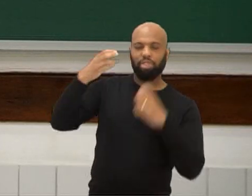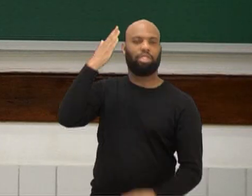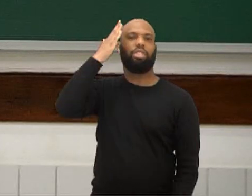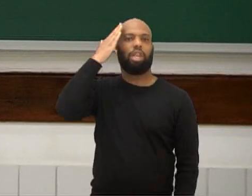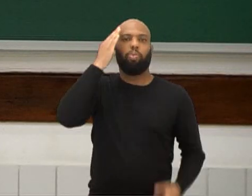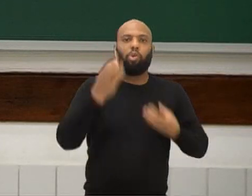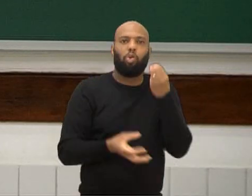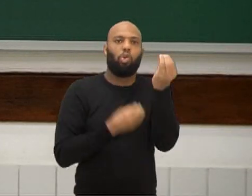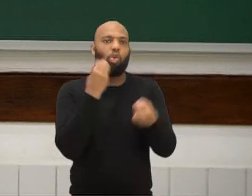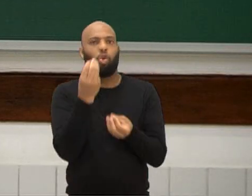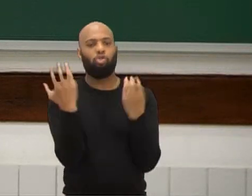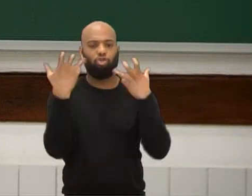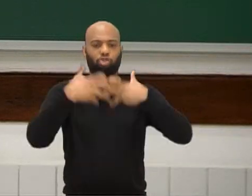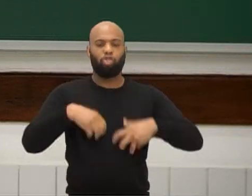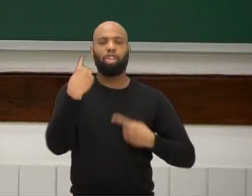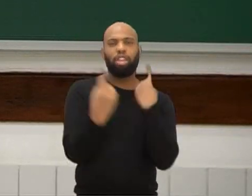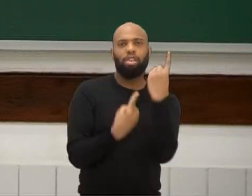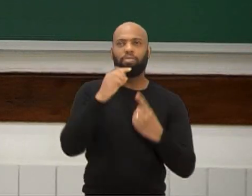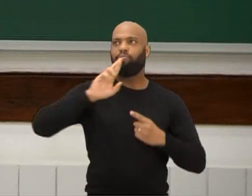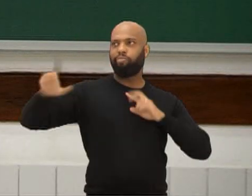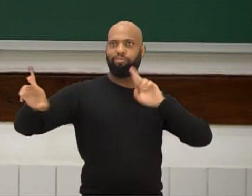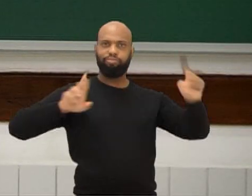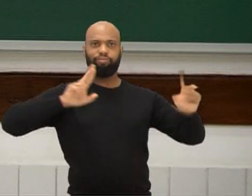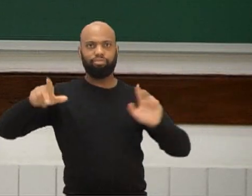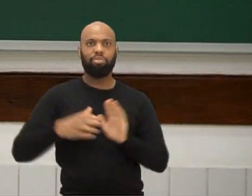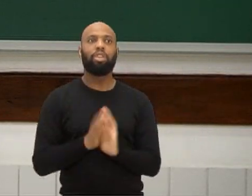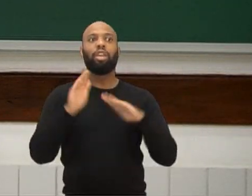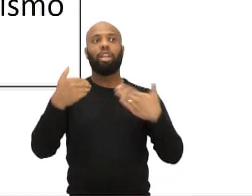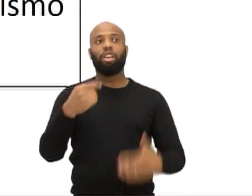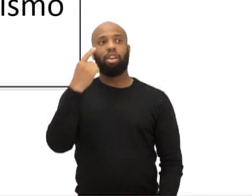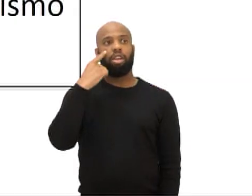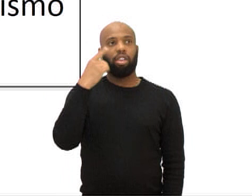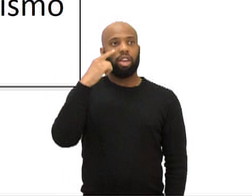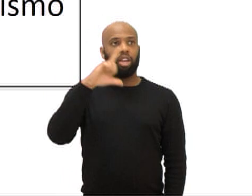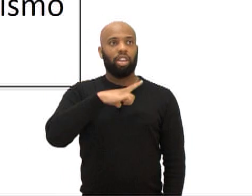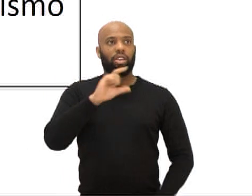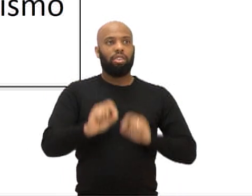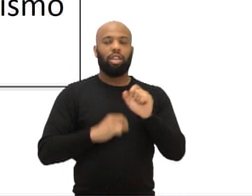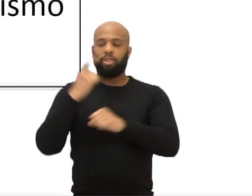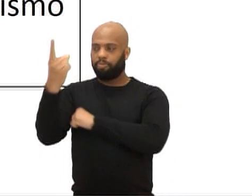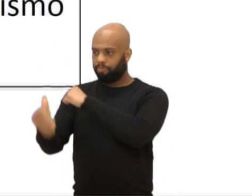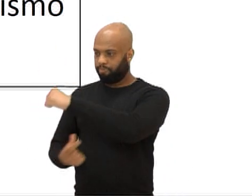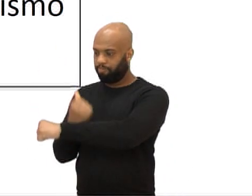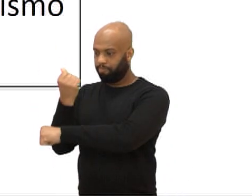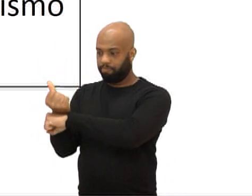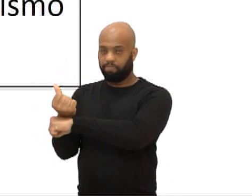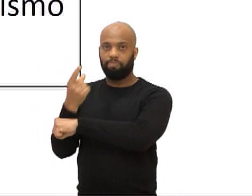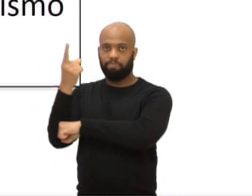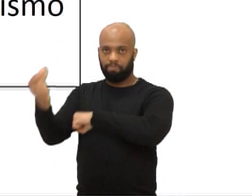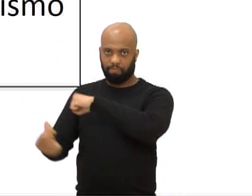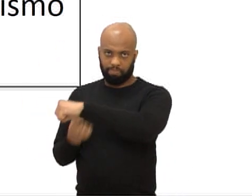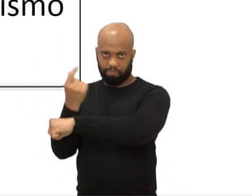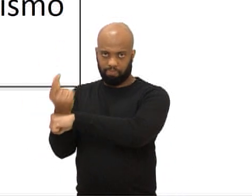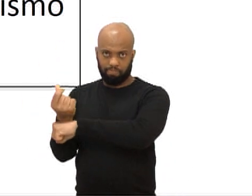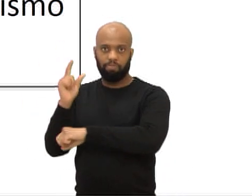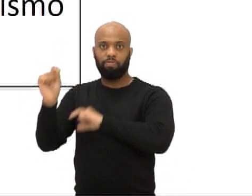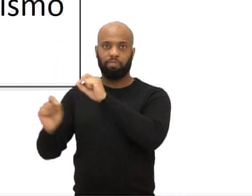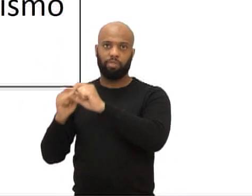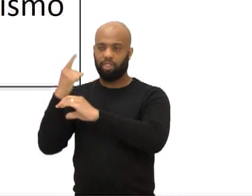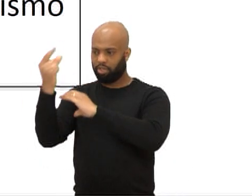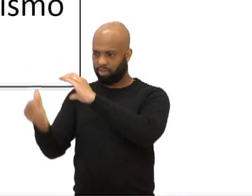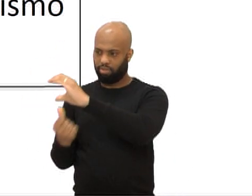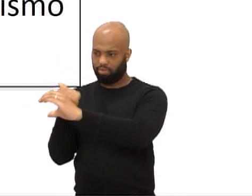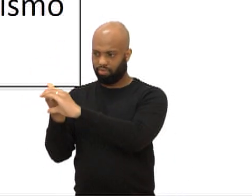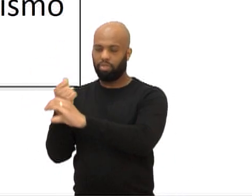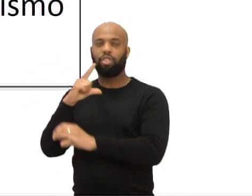noção sobre quais eram essas diferenças. Então, nós temos aqui a proposta capitalista,